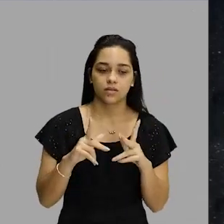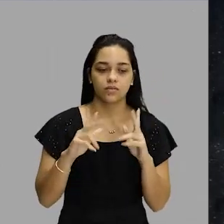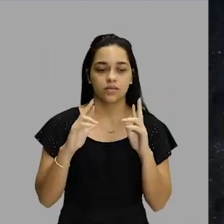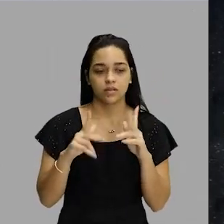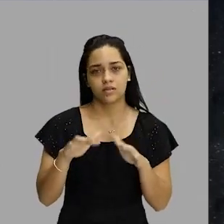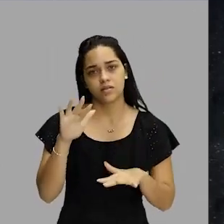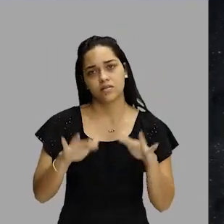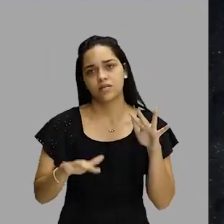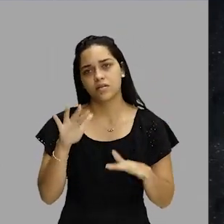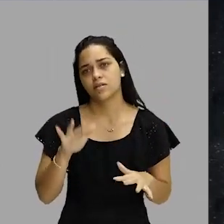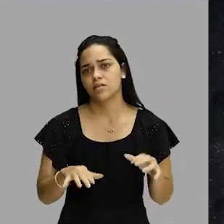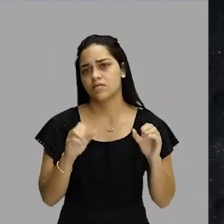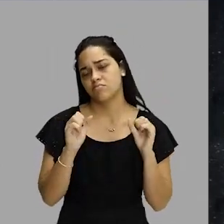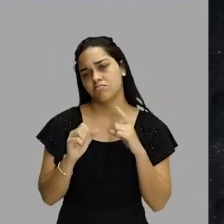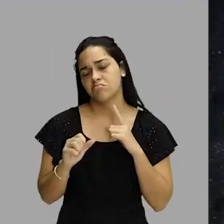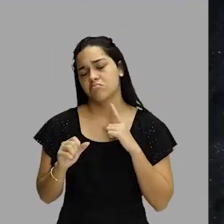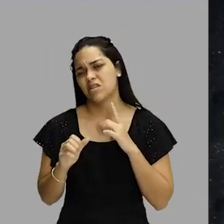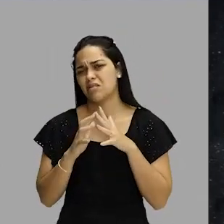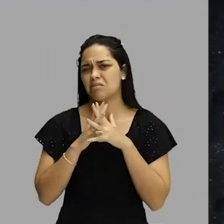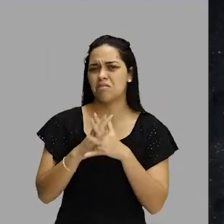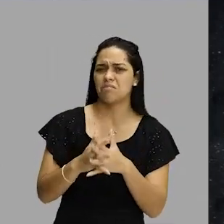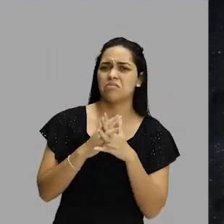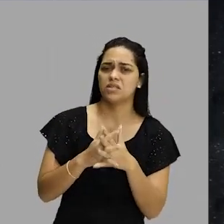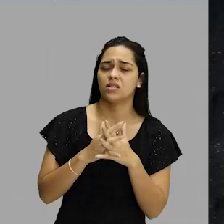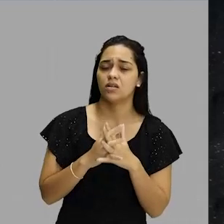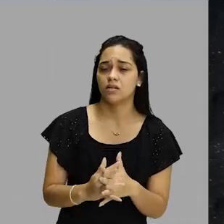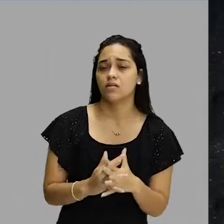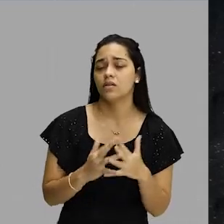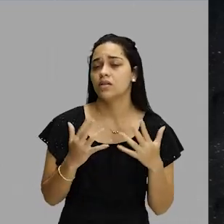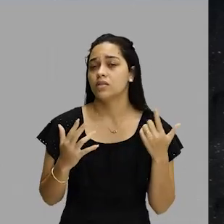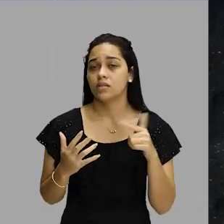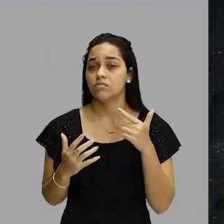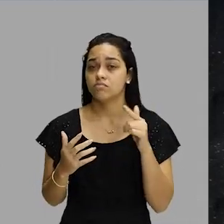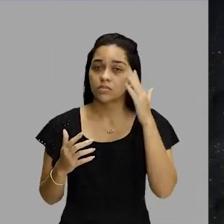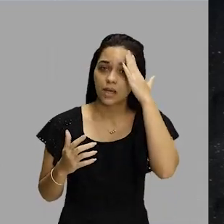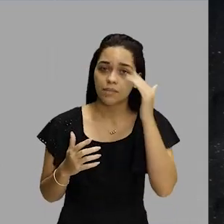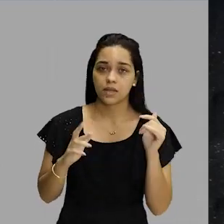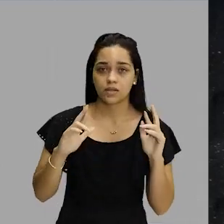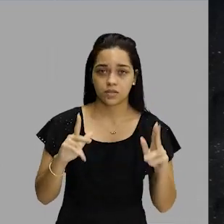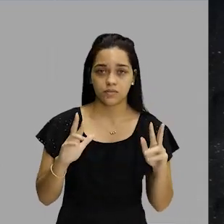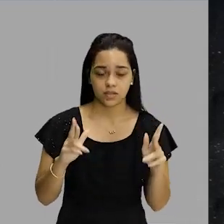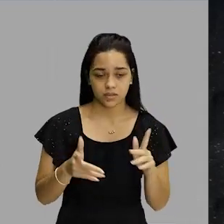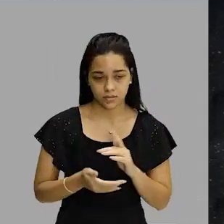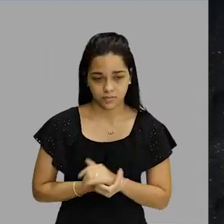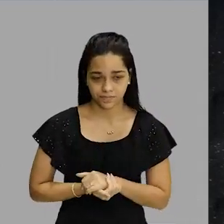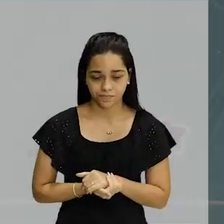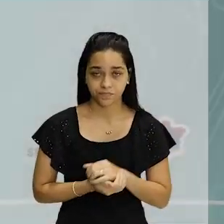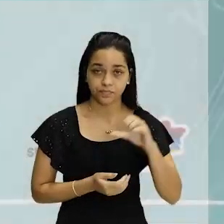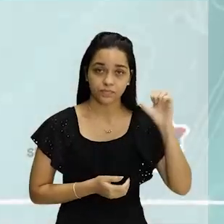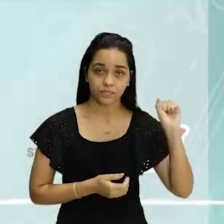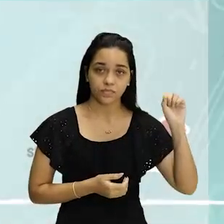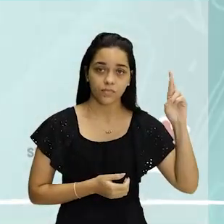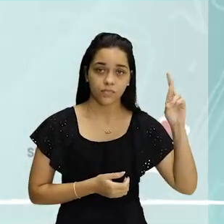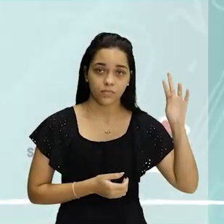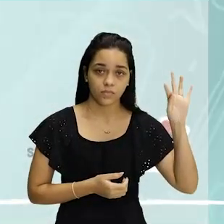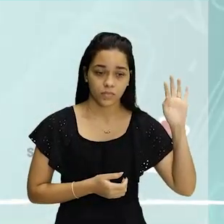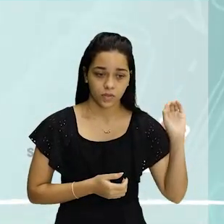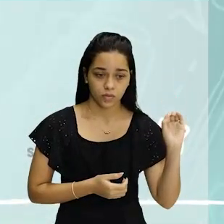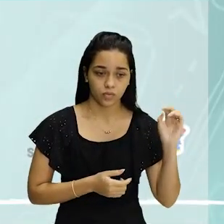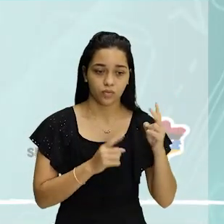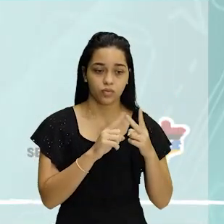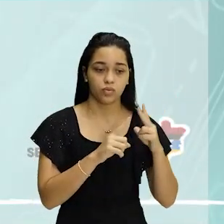que às vezes pode causar confusão e as pessoas não terem uma distinção, né, sobre esses termos, que é o termo